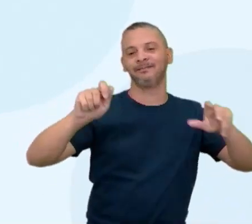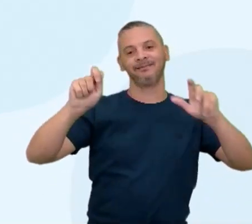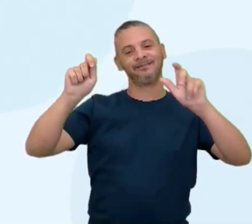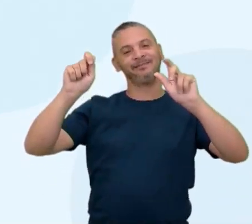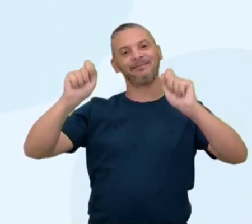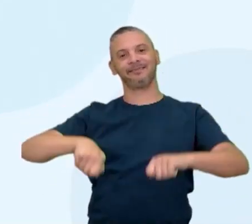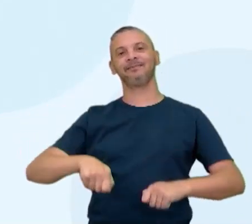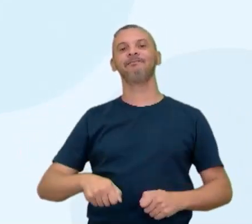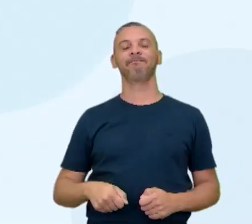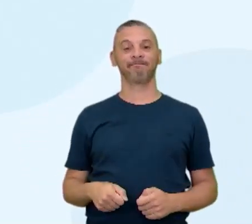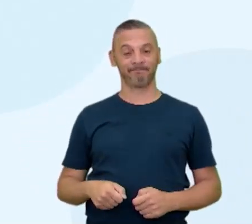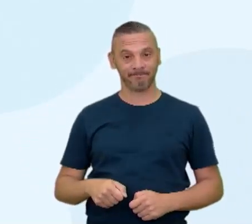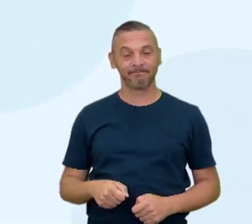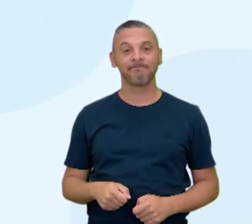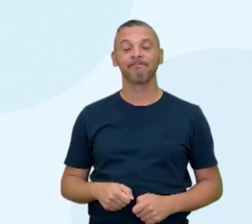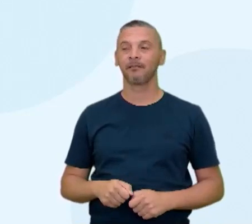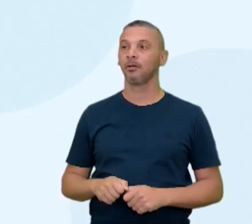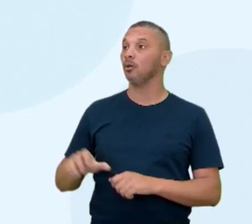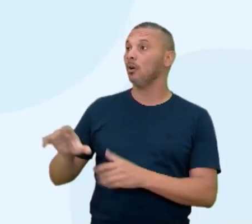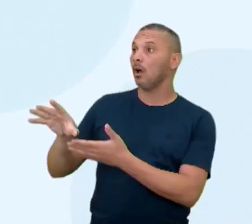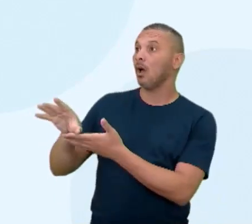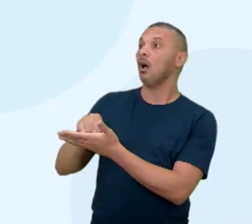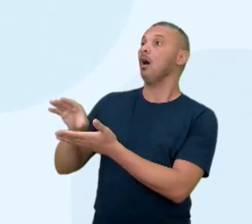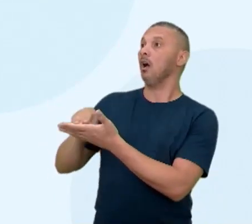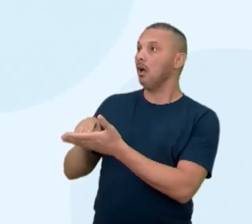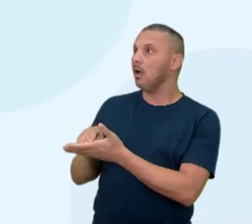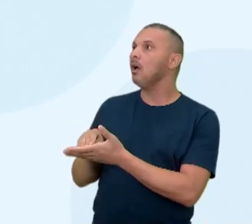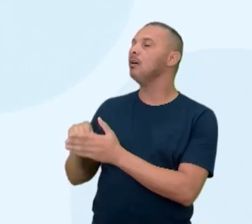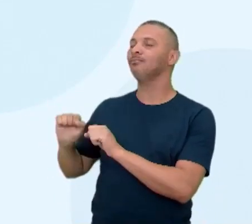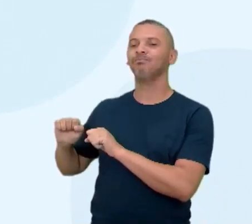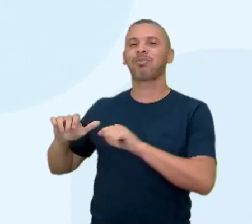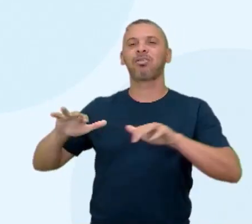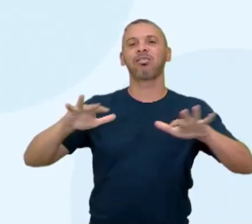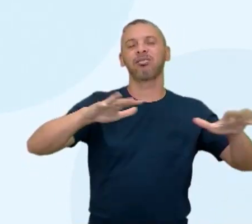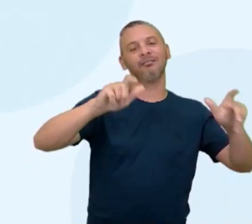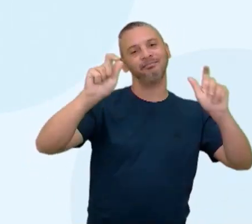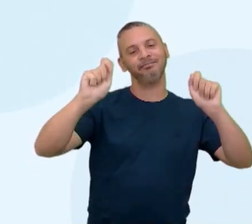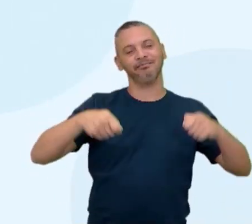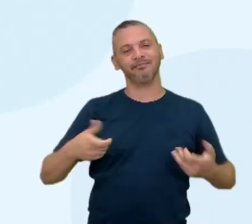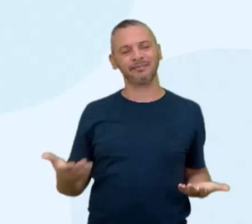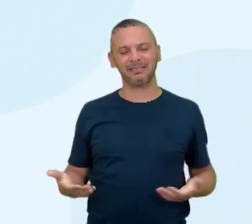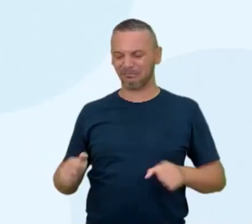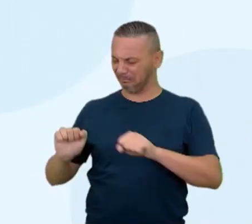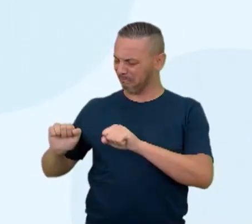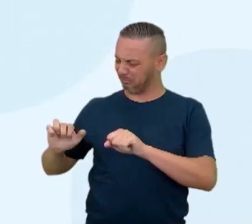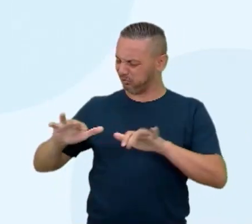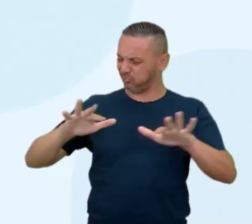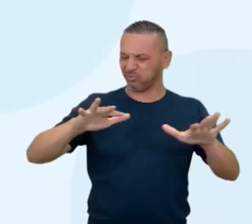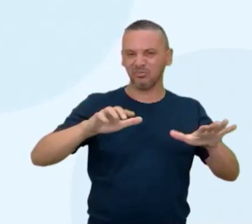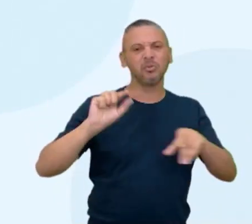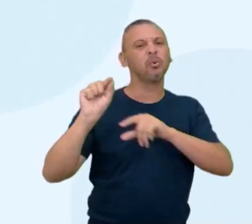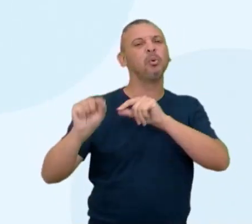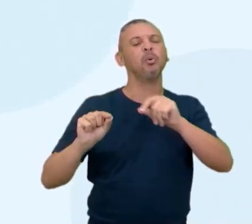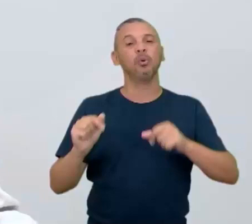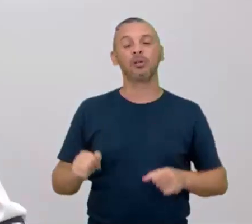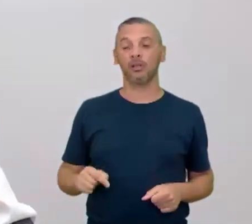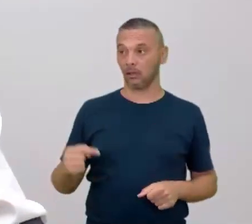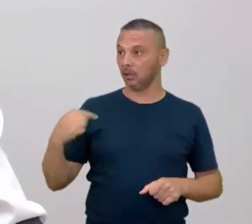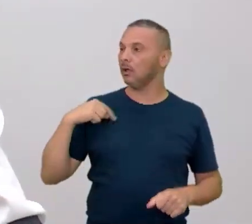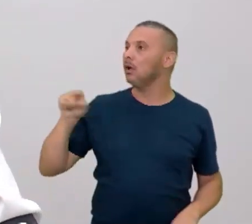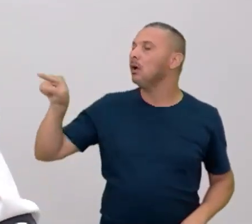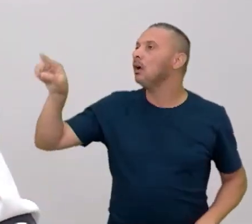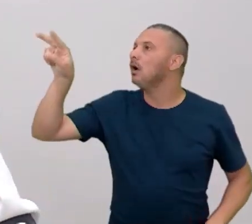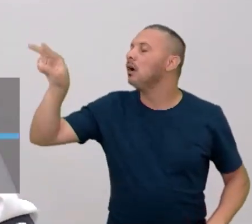efeito multiplicador. E o que a gente chama de esse efeito multiplicador? Você se inspira